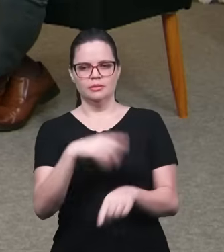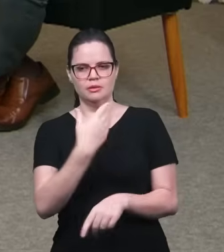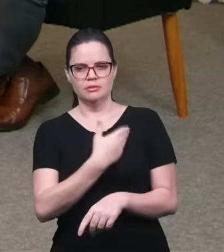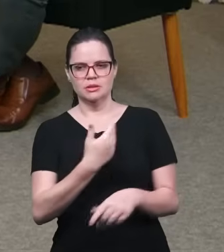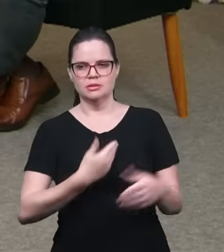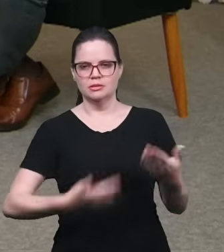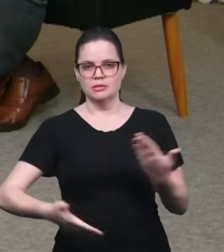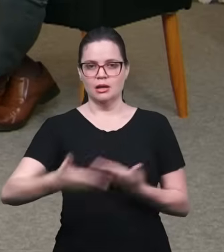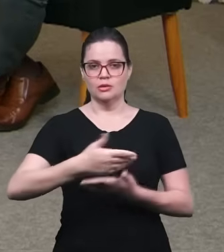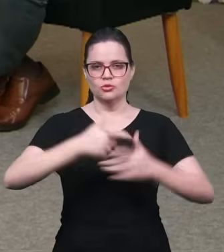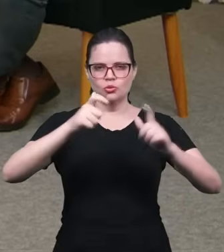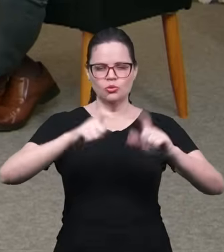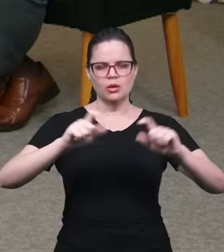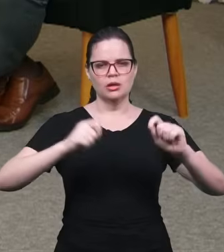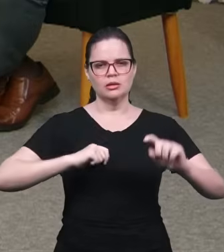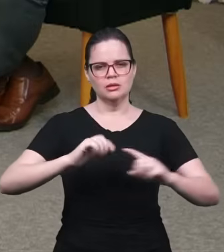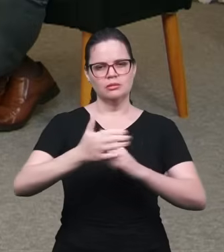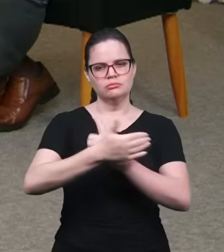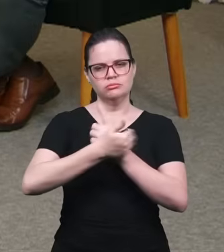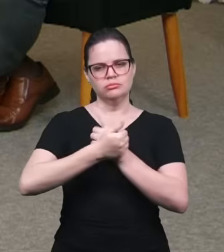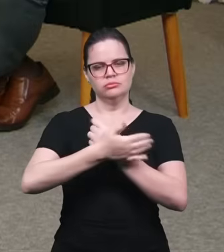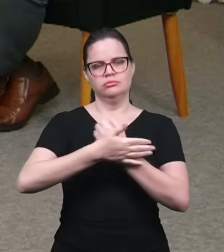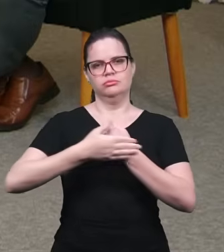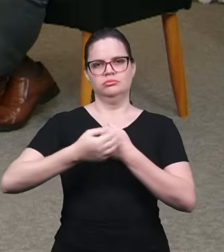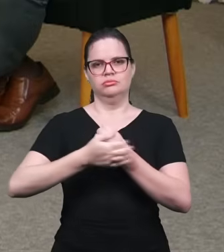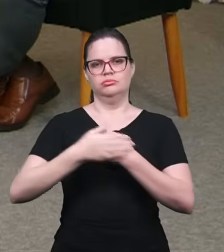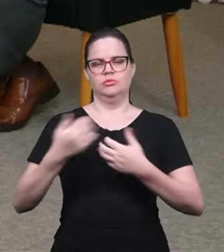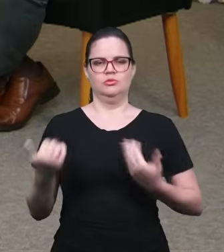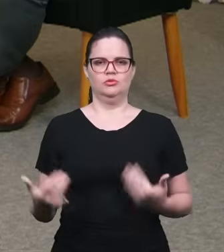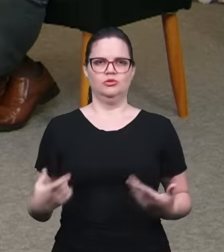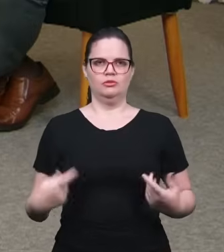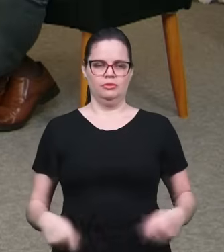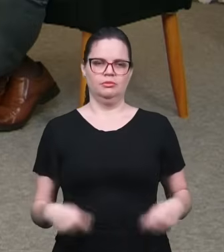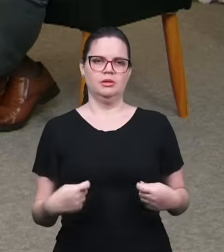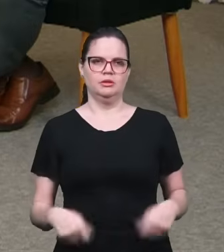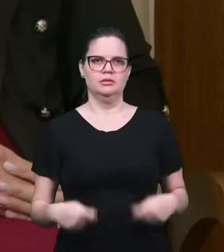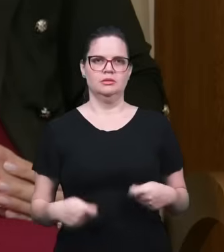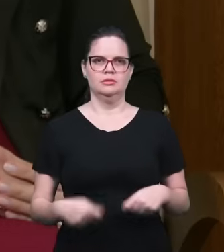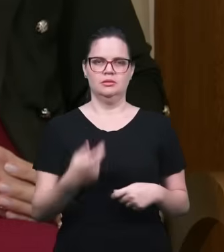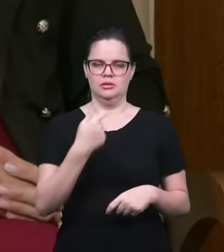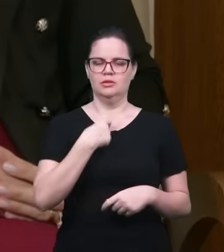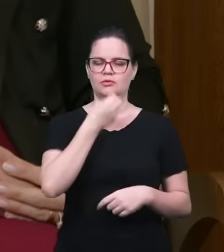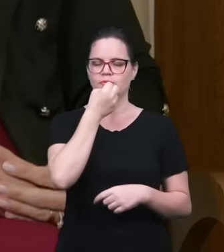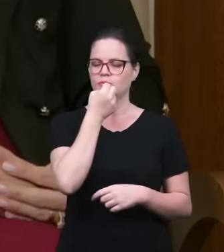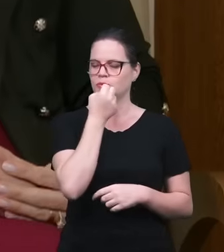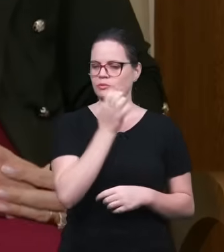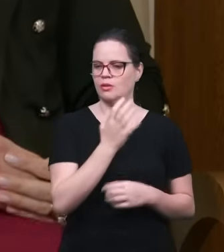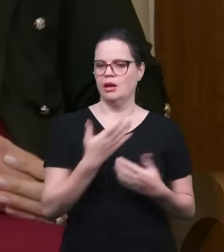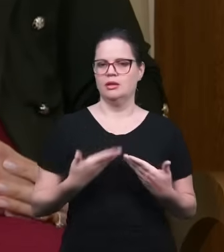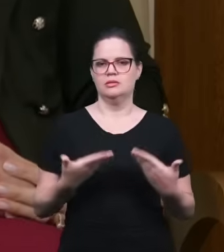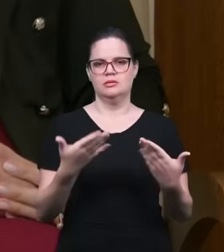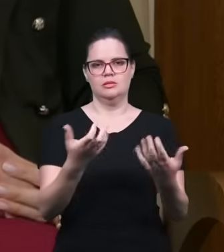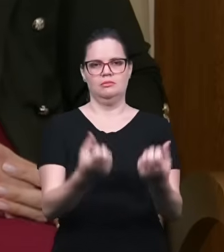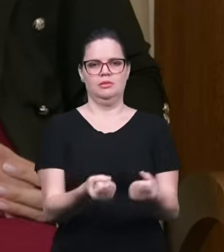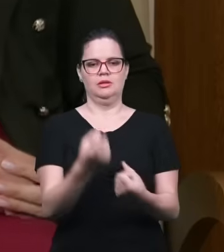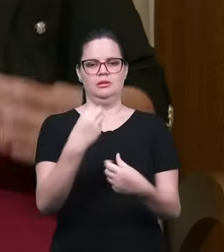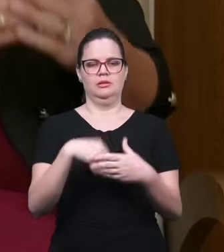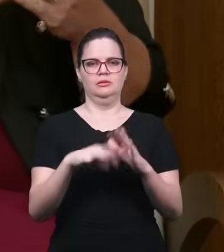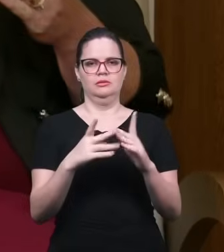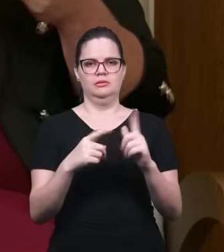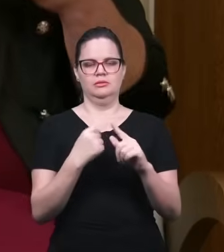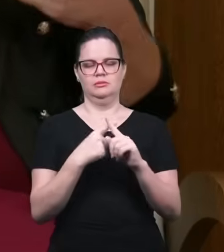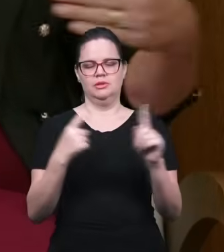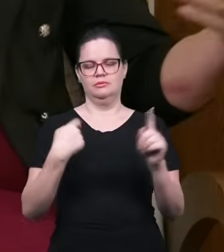lugar acolhedor para um jovem que precisa de acolhimento. Glória a Jesus. E eu fui muito bem acolhida, principalmente pelo Senhor,